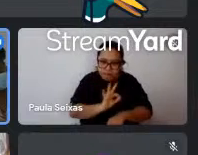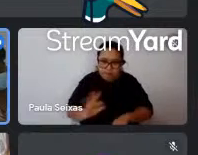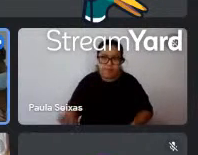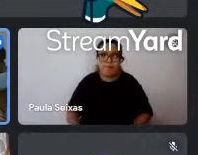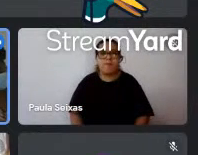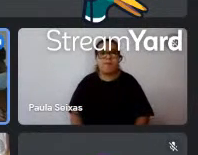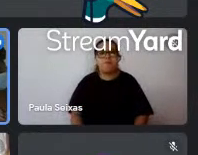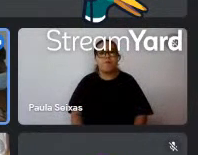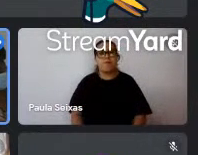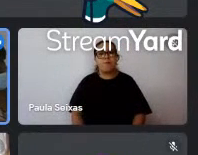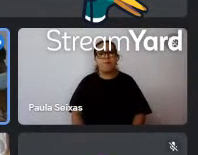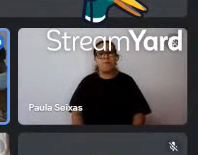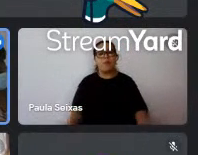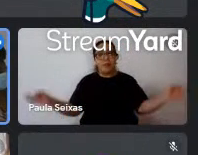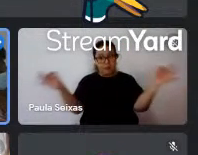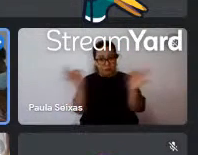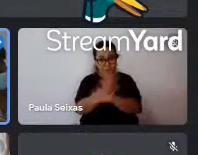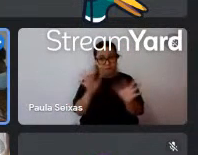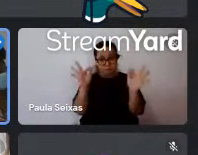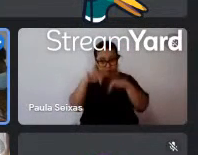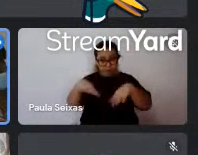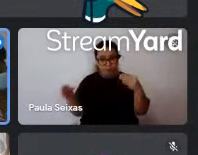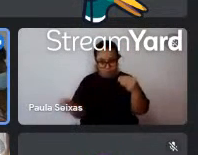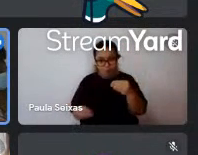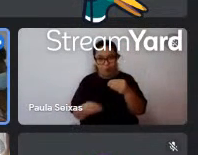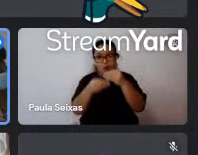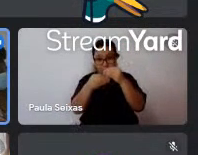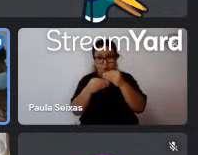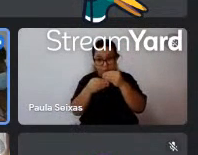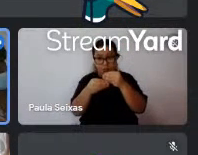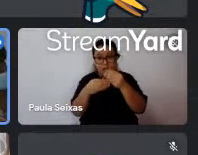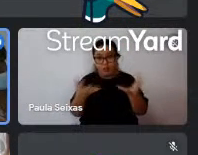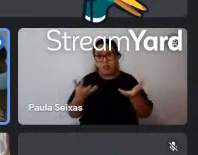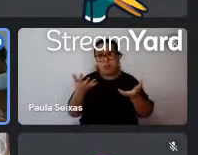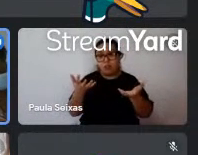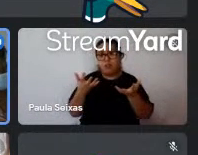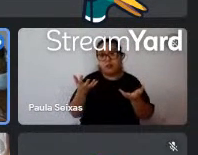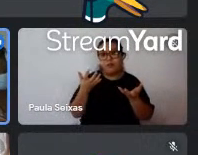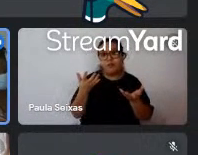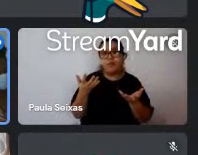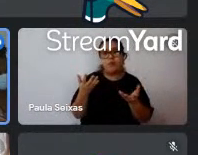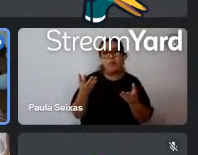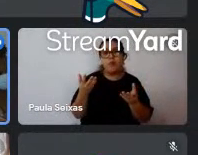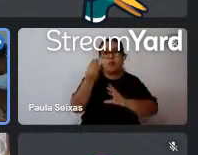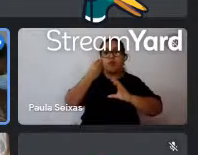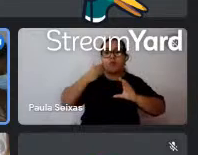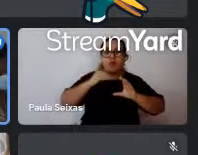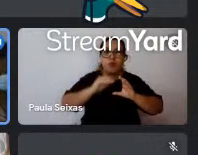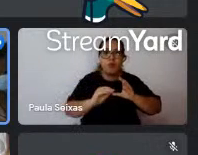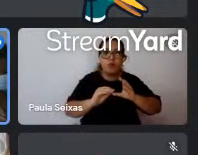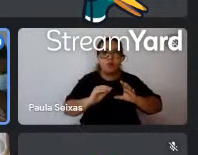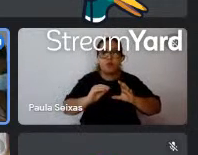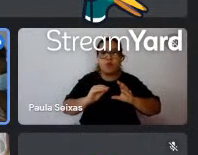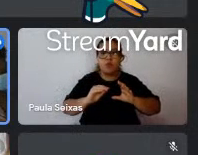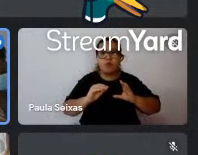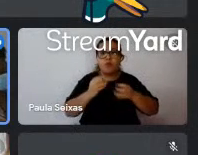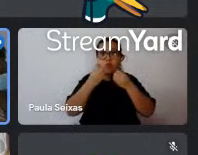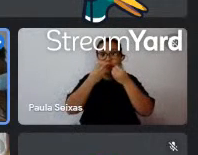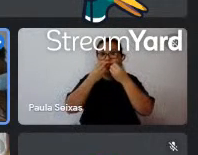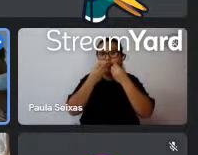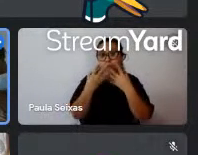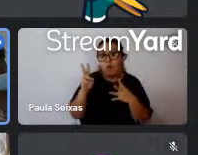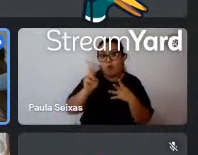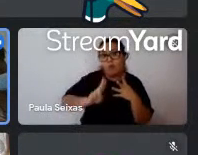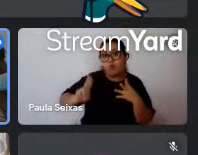Chegando às nossas considerações finais, eu queria compartilhar com vocês algumas vantagens do trabalho com